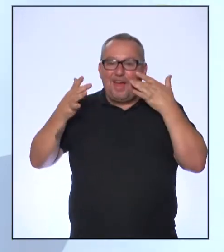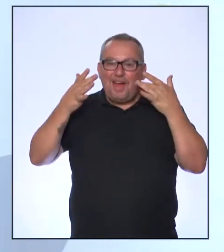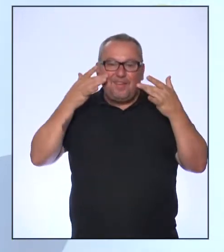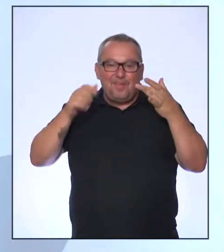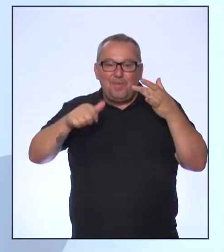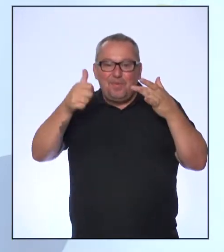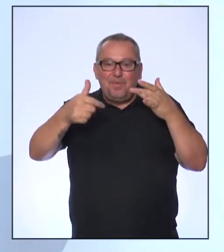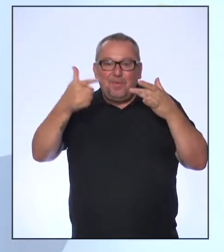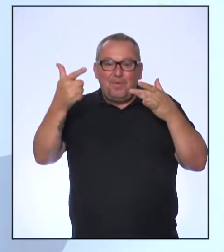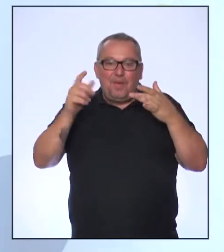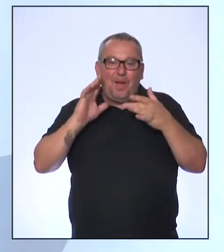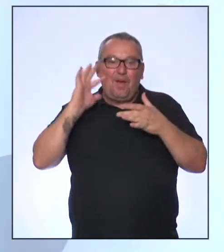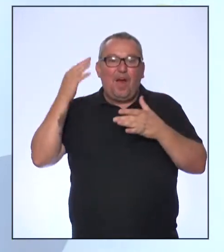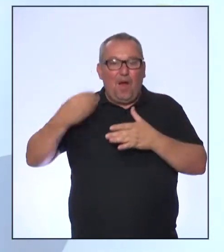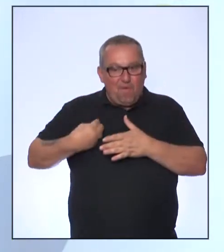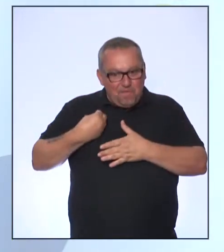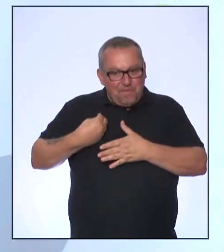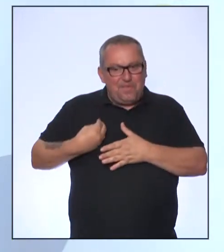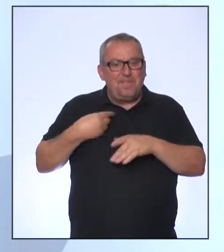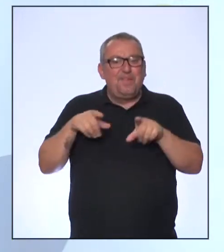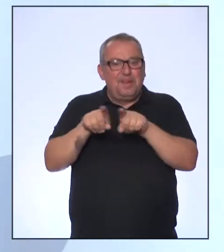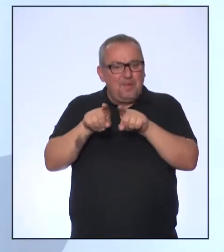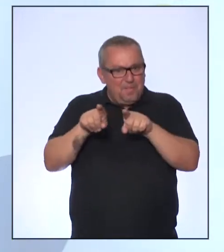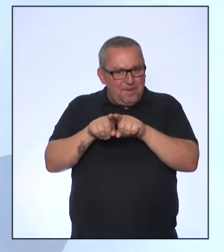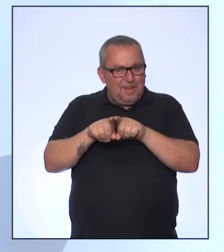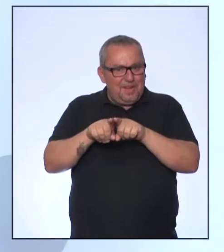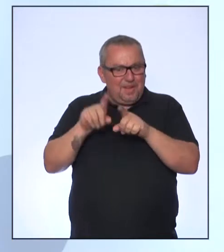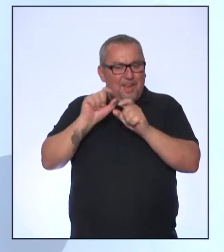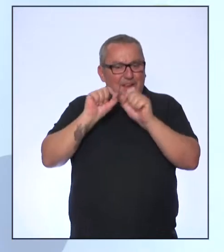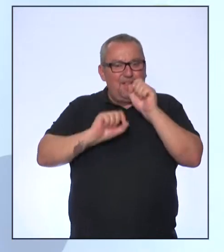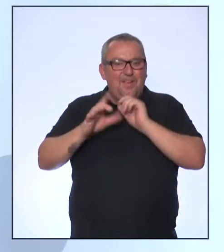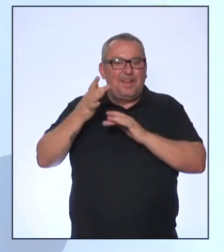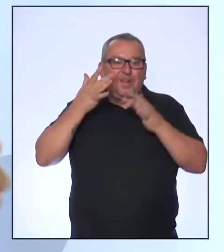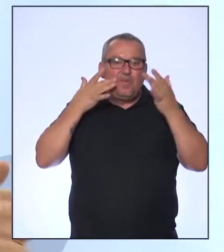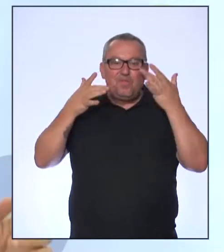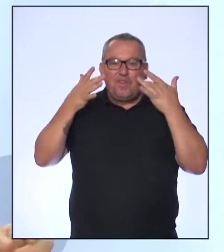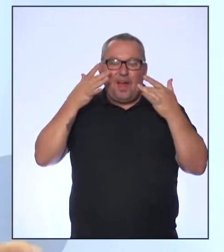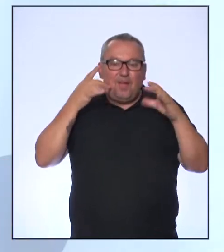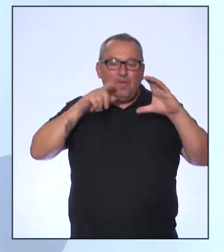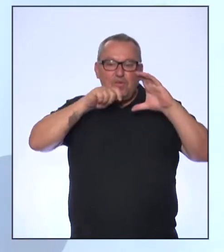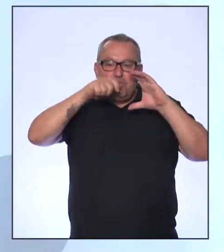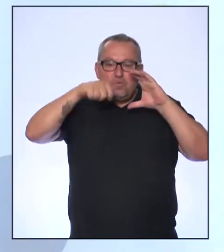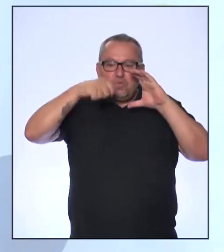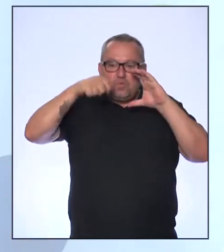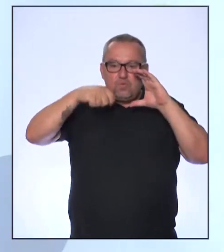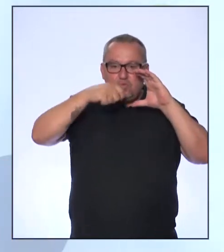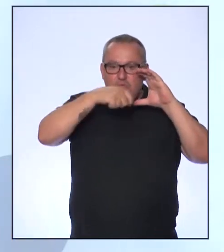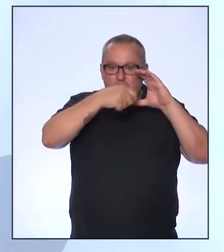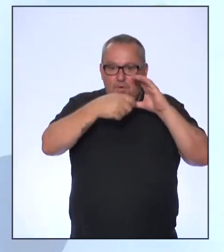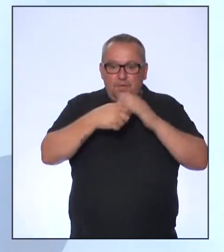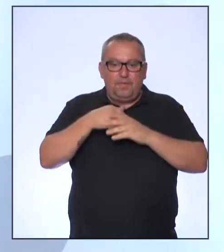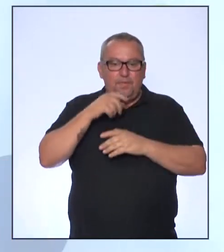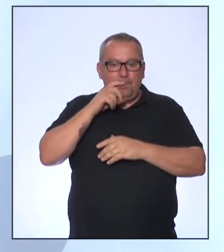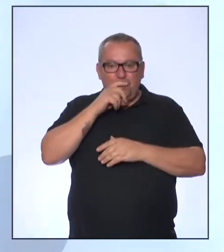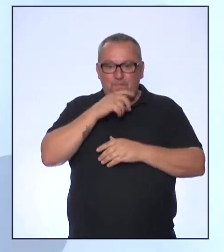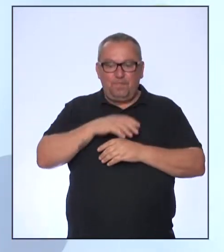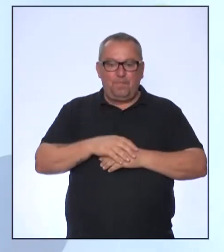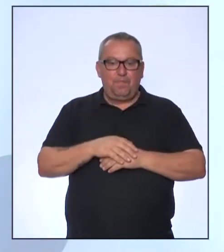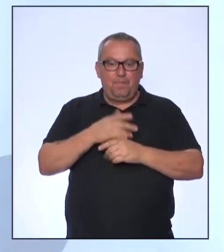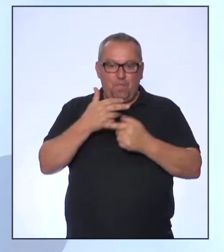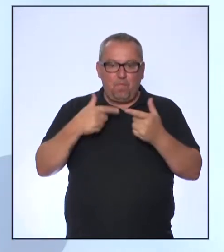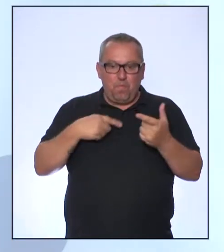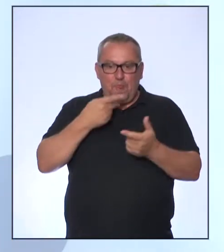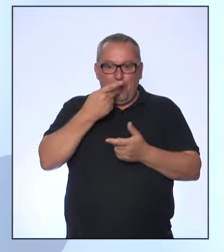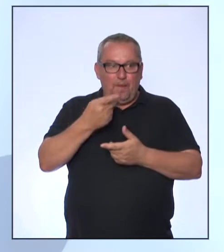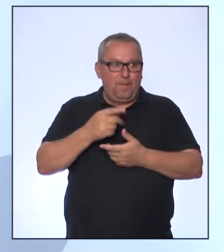novelas, elas aconteciam ao vivo também. Elas eram encenadas em um teatro e havia transmissão dessas novelas. Tem alguma coisa para comentar,